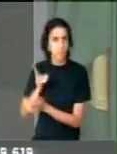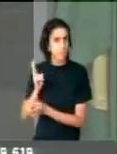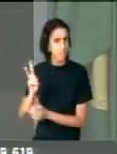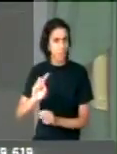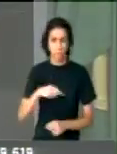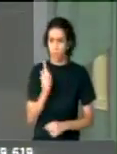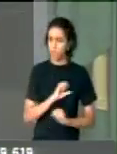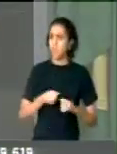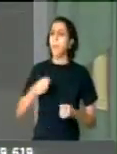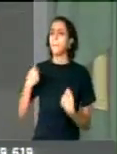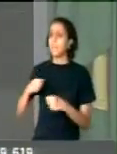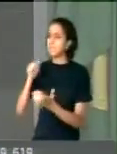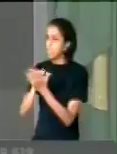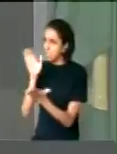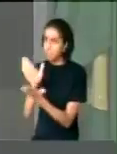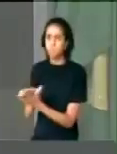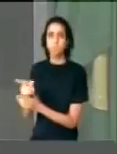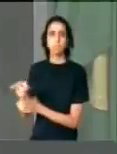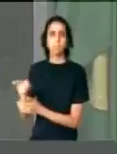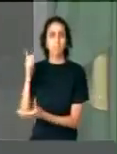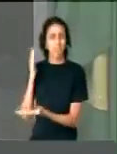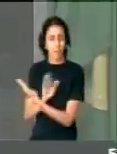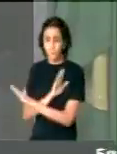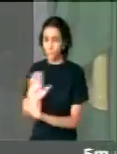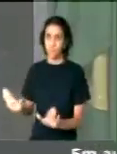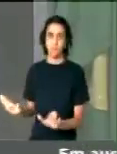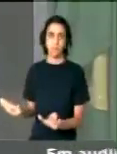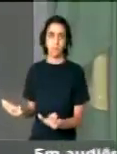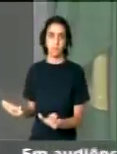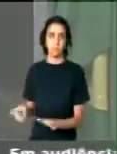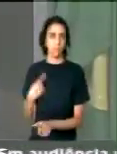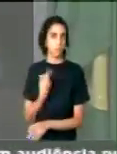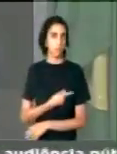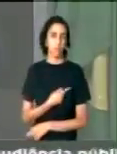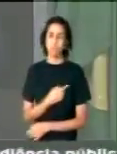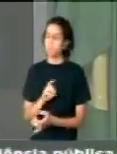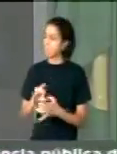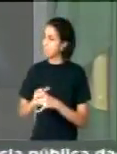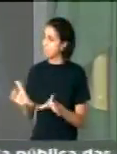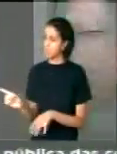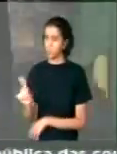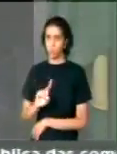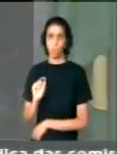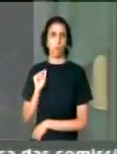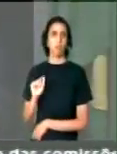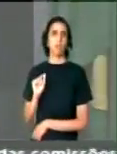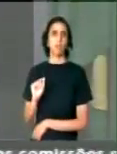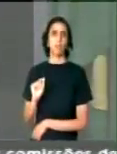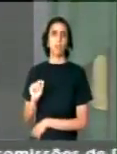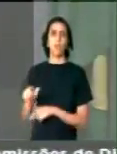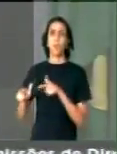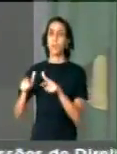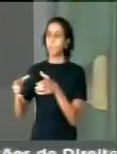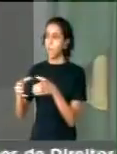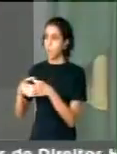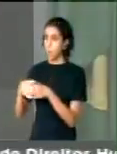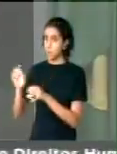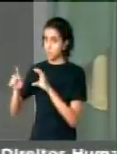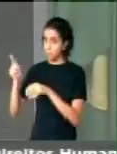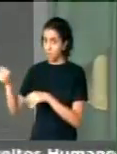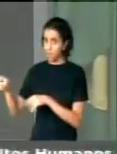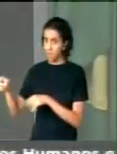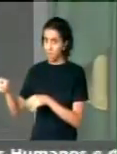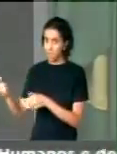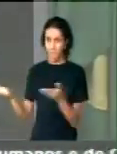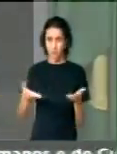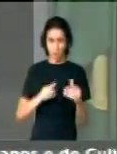a criminalização, para dar um basta nisso. E não vamos permitir que do trabalho feito pela comissão venha qualquer alteração